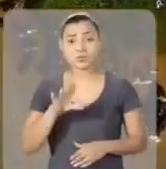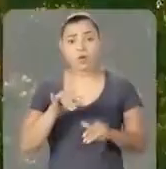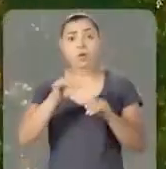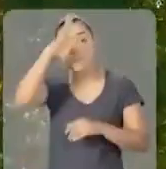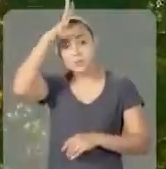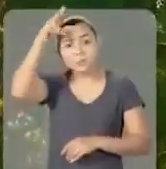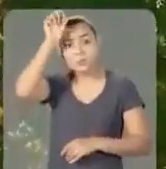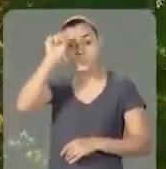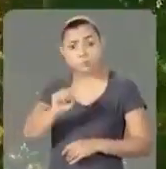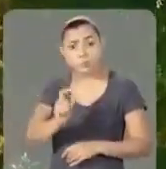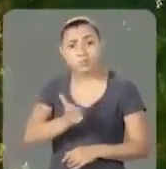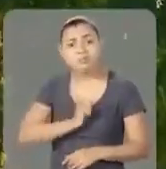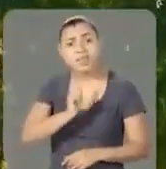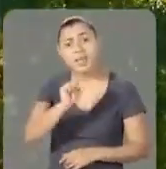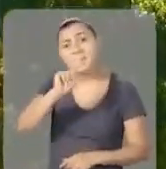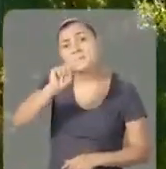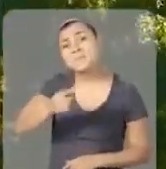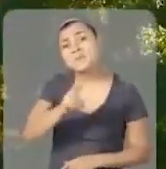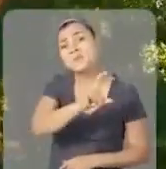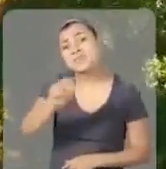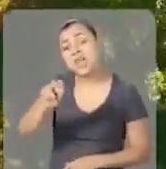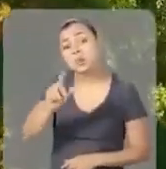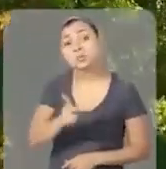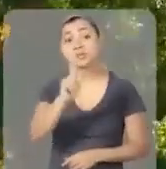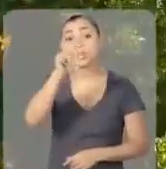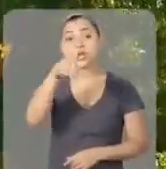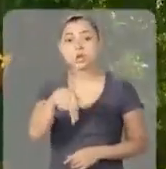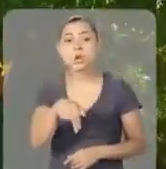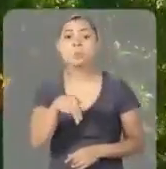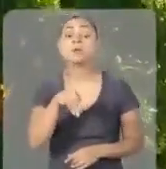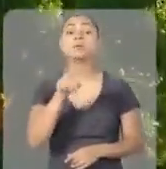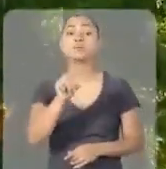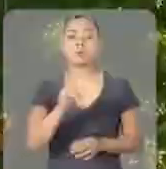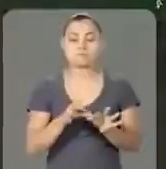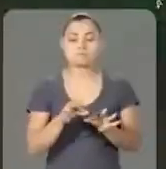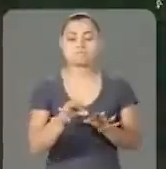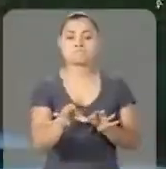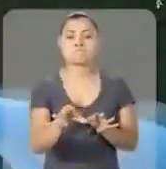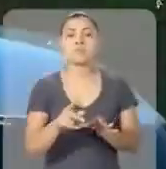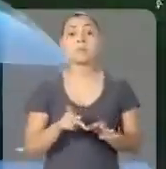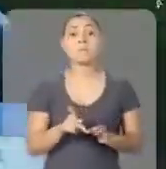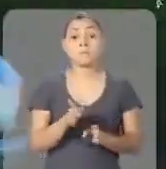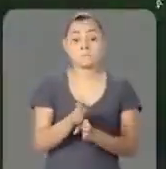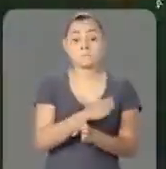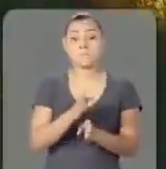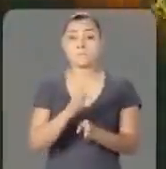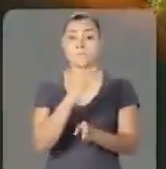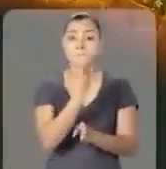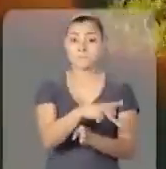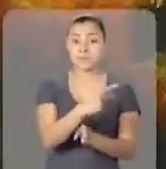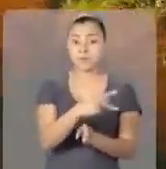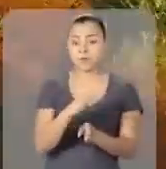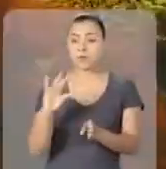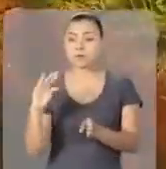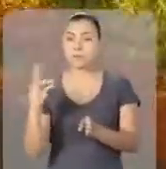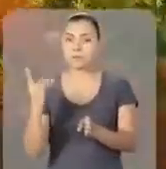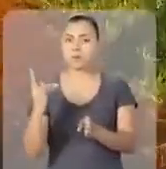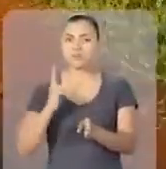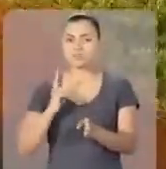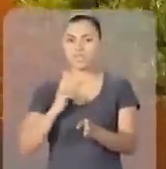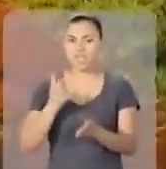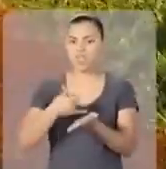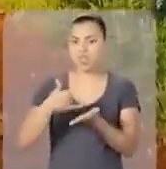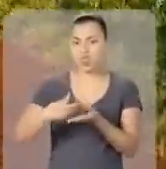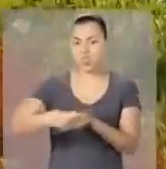Só o Mato Grosso do Sul tem 1.500 quilômetros de fronteira com o Paraguai e com a Bolívia, por onde